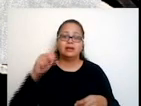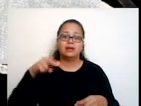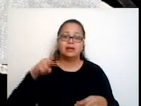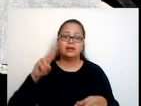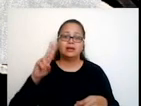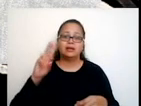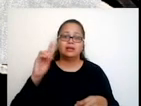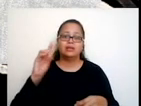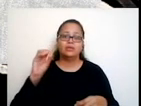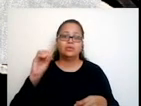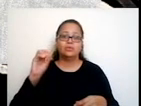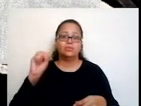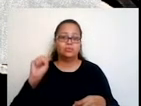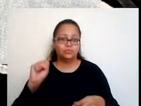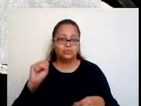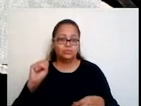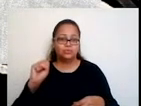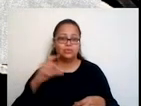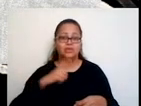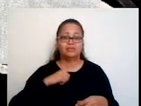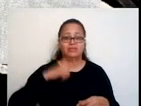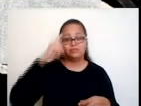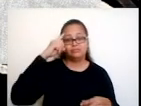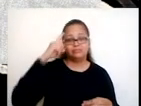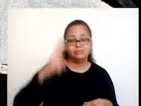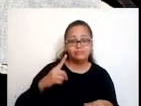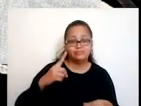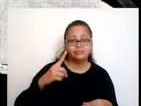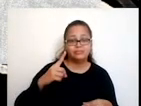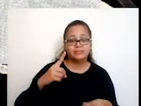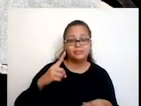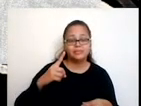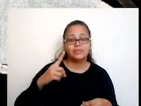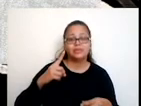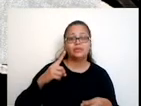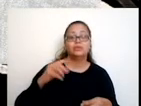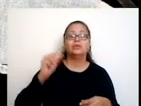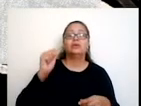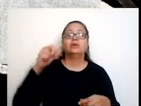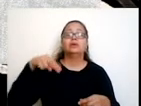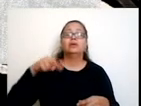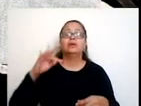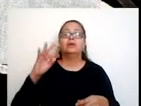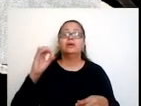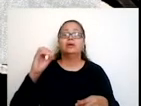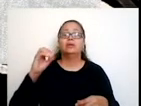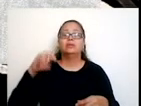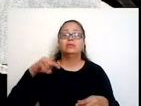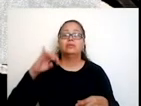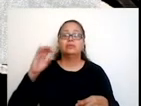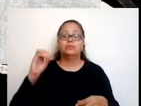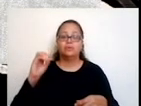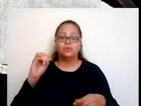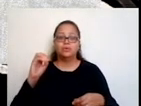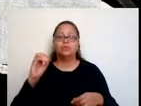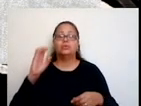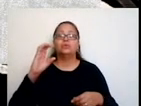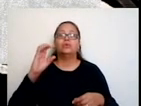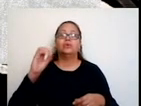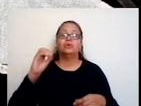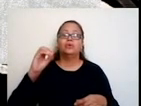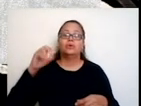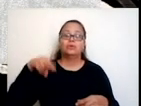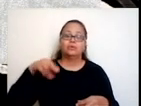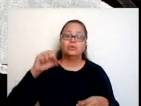movimento messiânico que tinha como líder o beato Antônio Conselheiro. Hoje, nós vamos